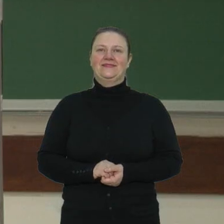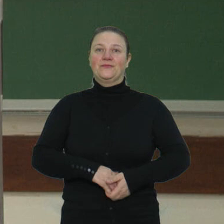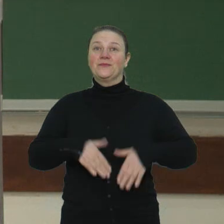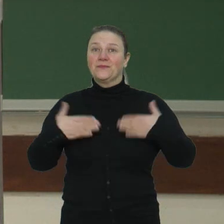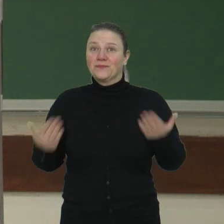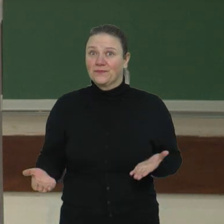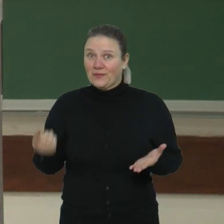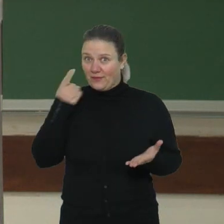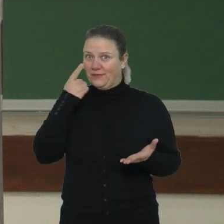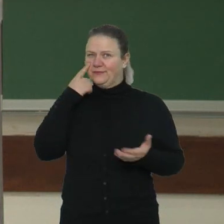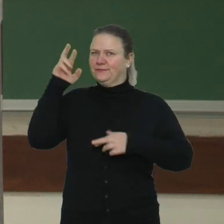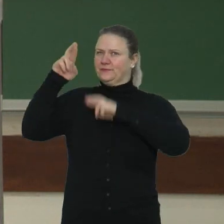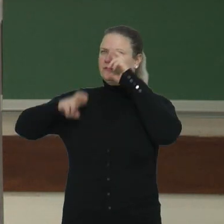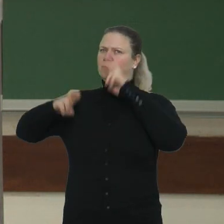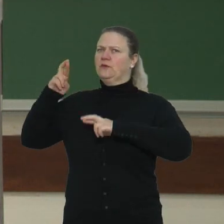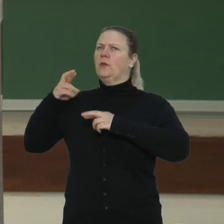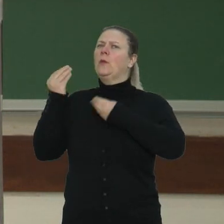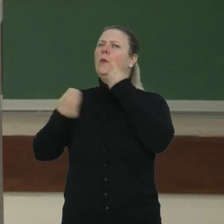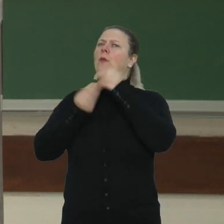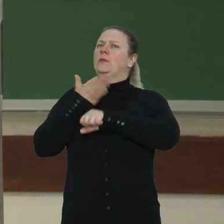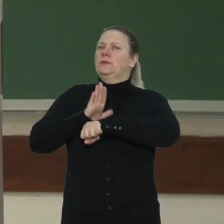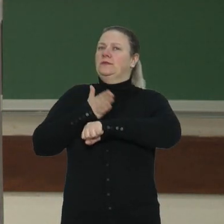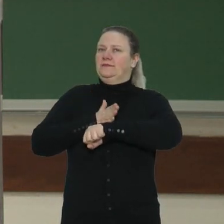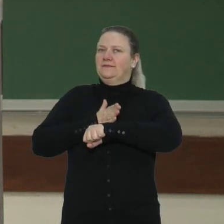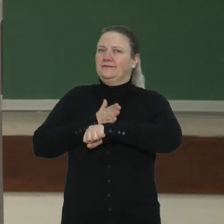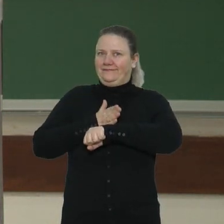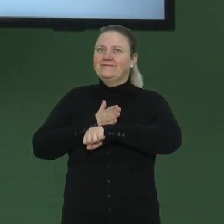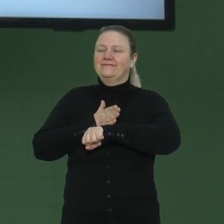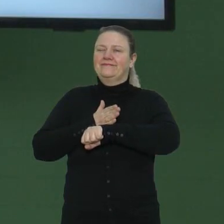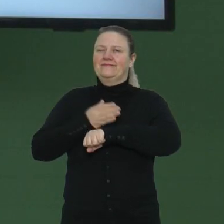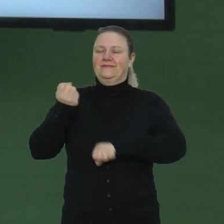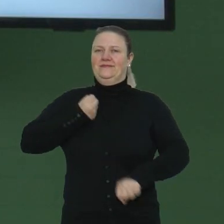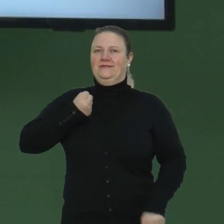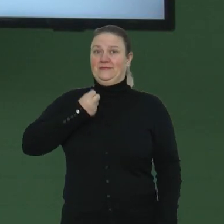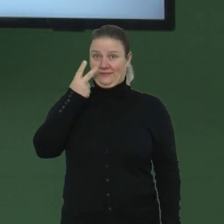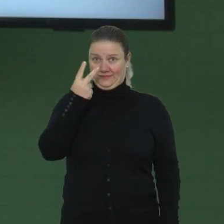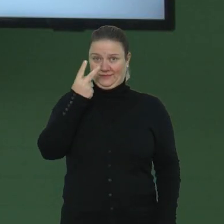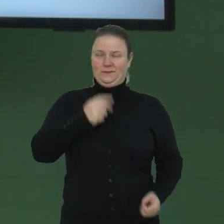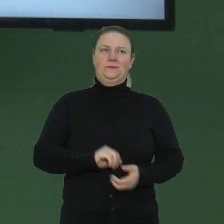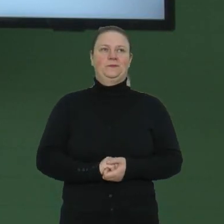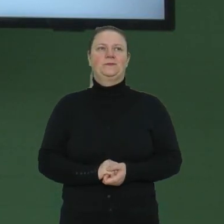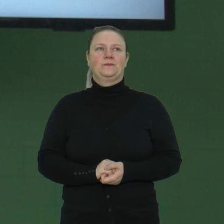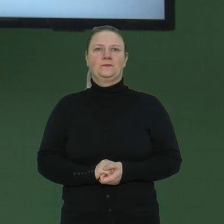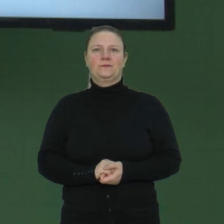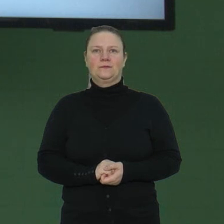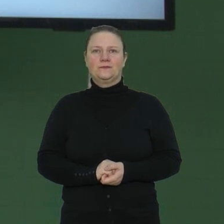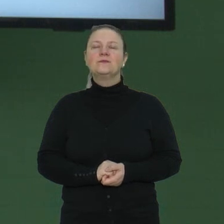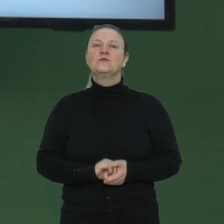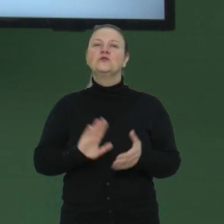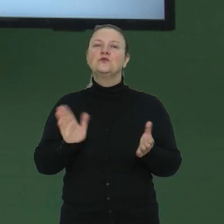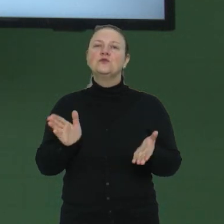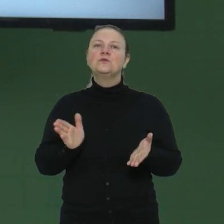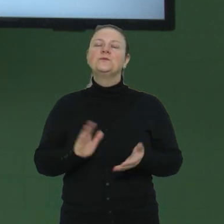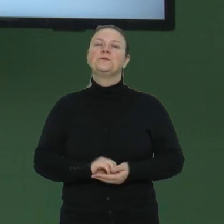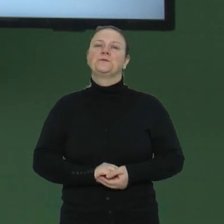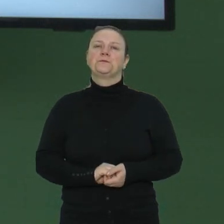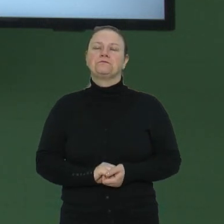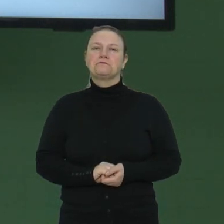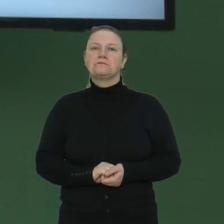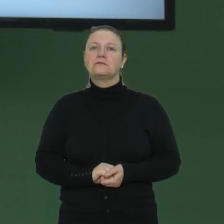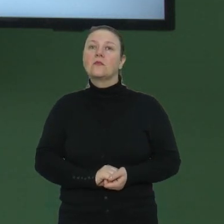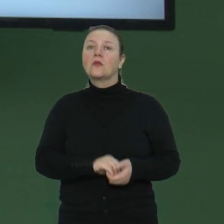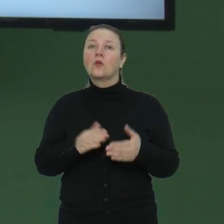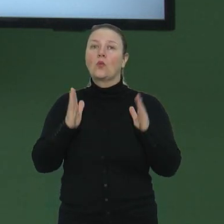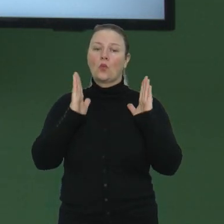Então, pessoal, vamos verificar como que ficou o nosso exercício. Então, exercício número 2, né, que a gente estava resolvendo, achei para vocês resolverem. Então, o